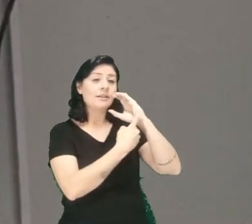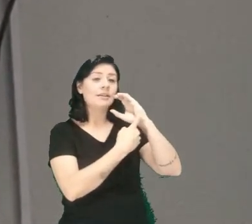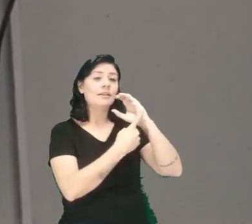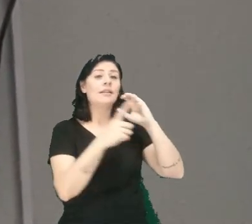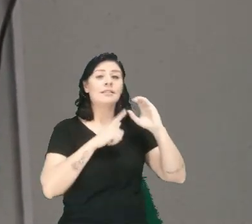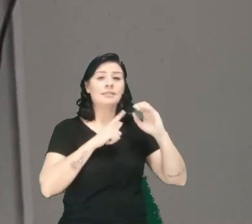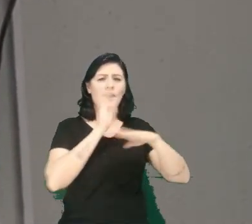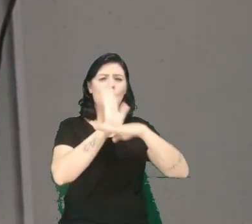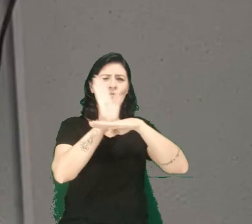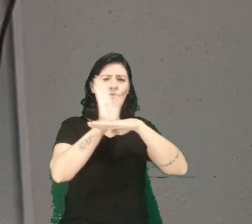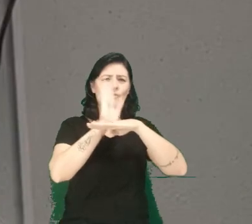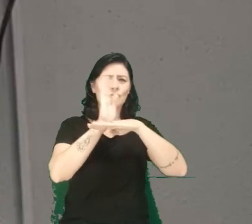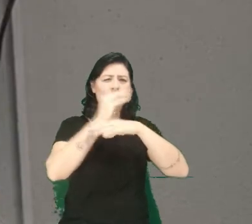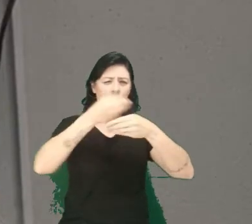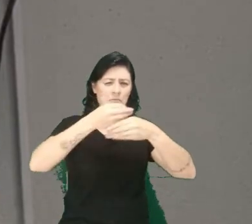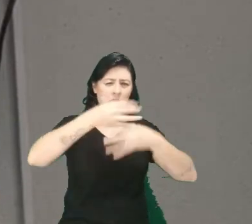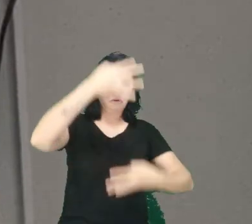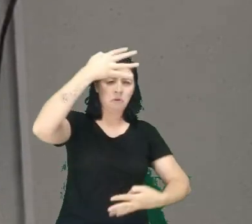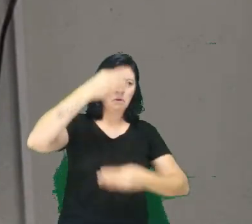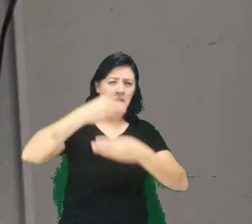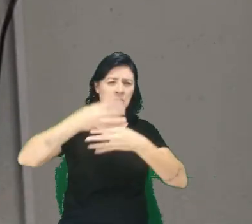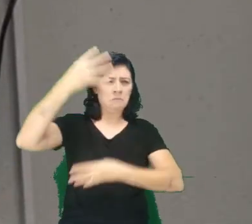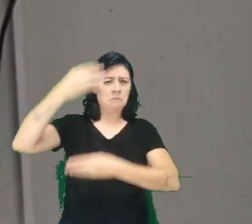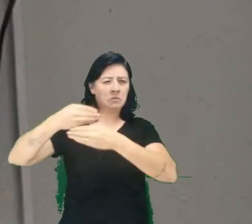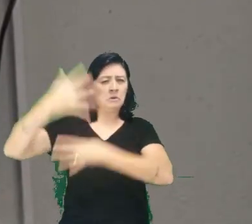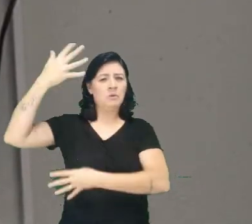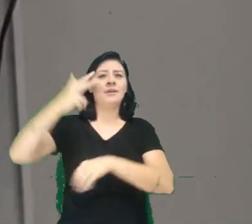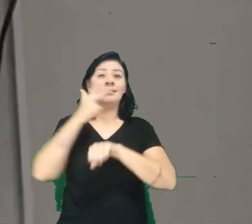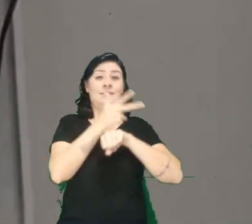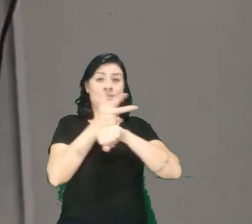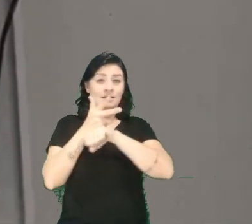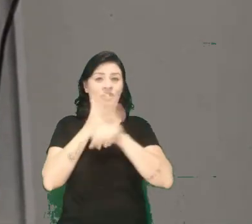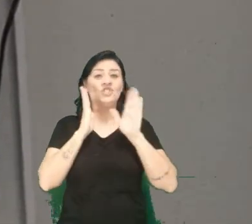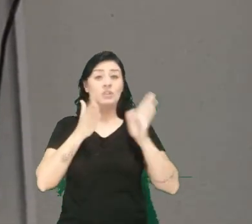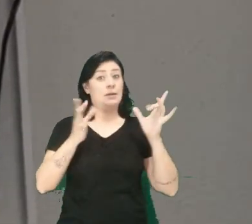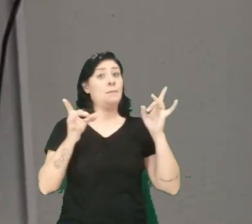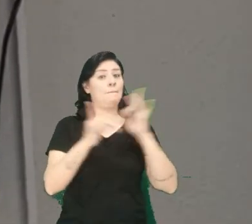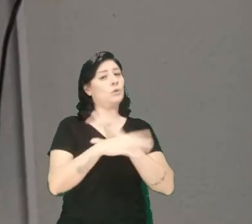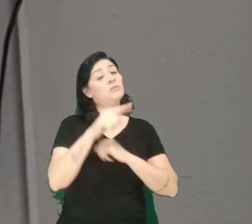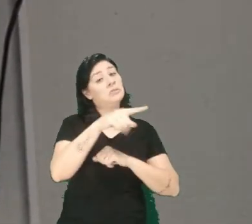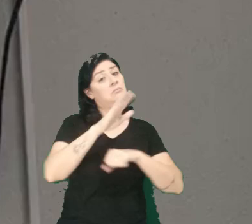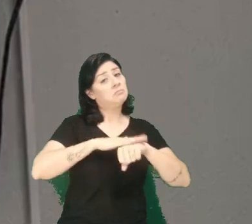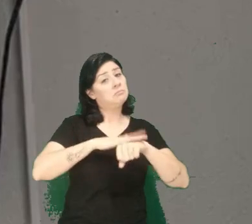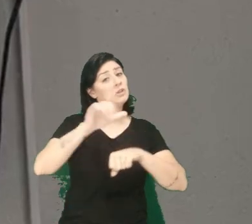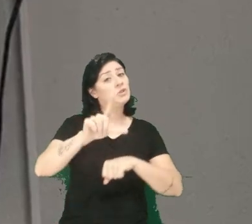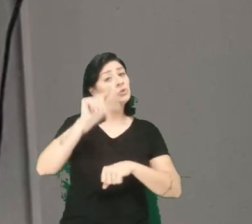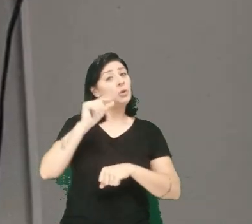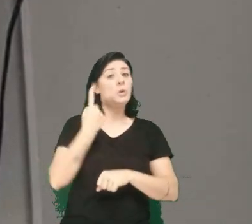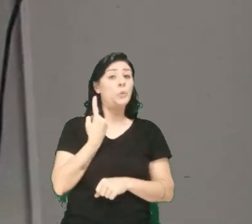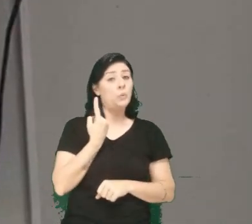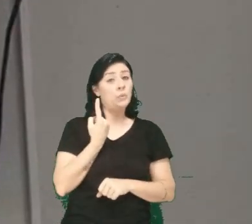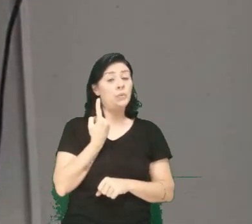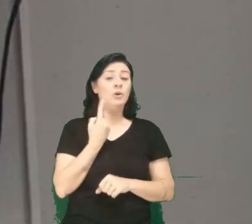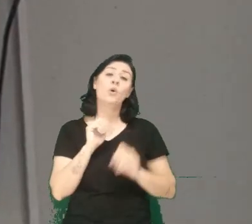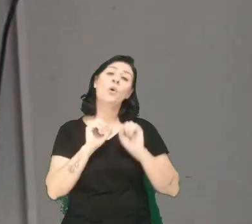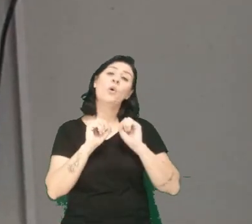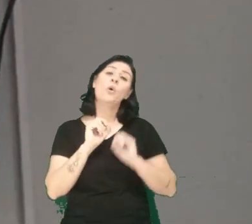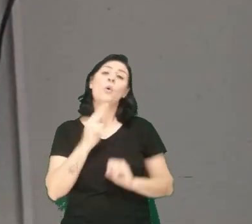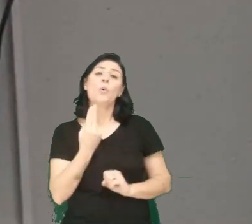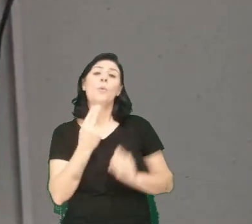de vídeos que já foram gravados e que você pode escolher um desses. Você também pode fazer